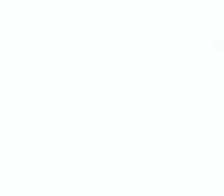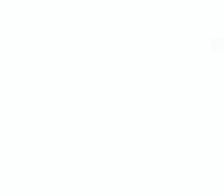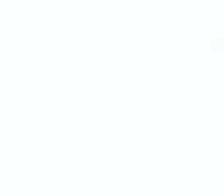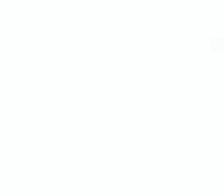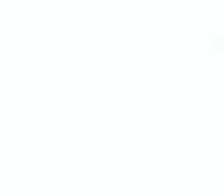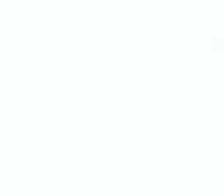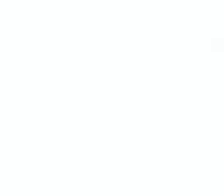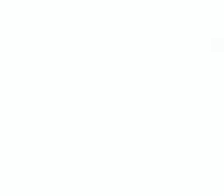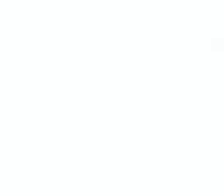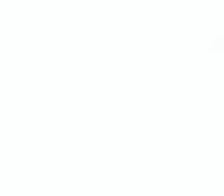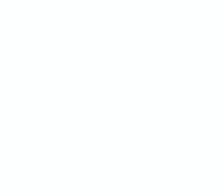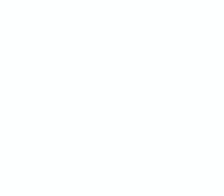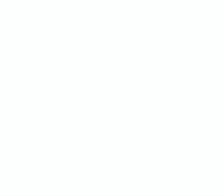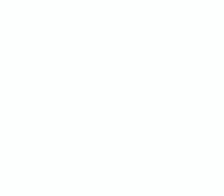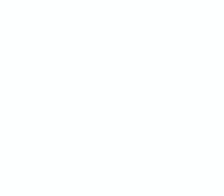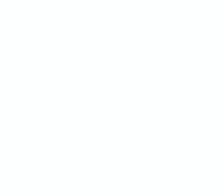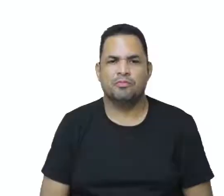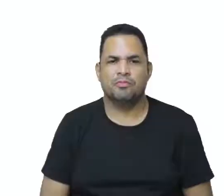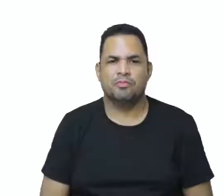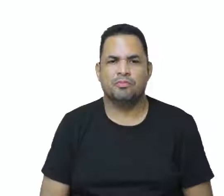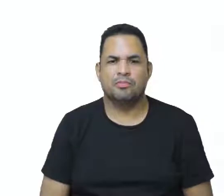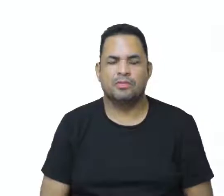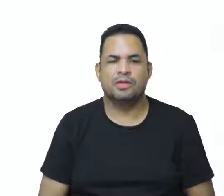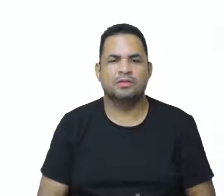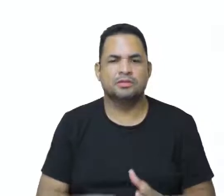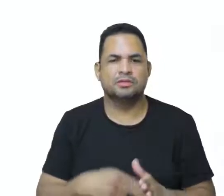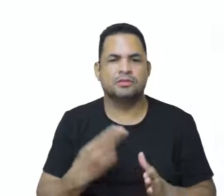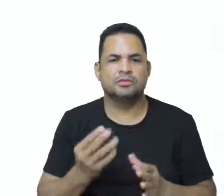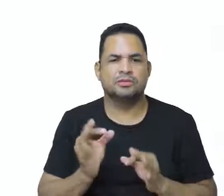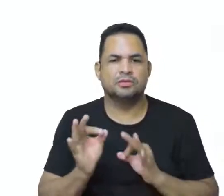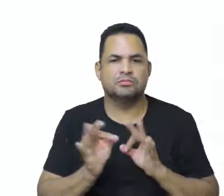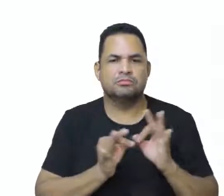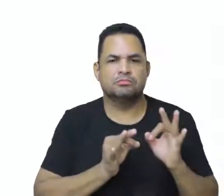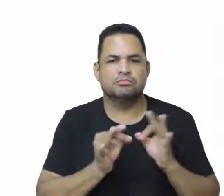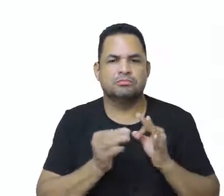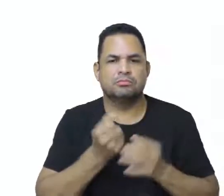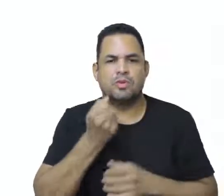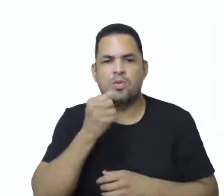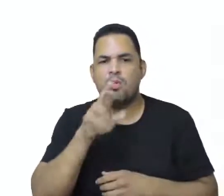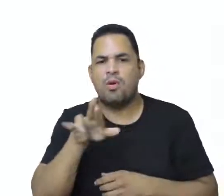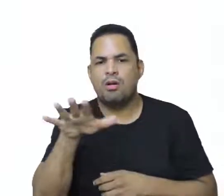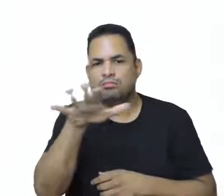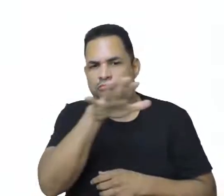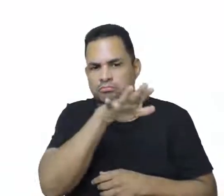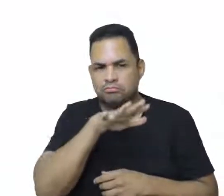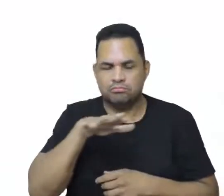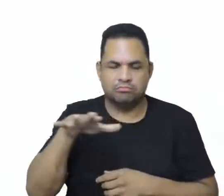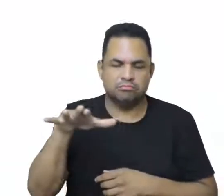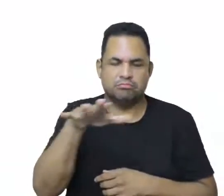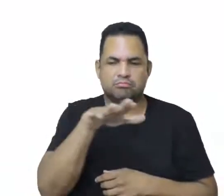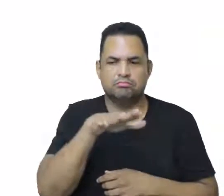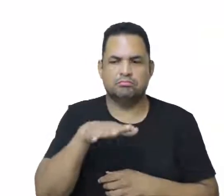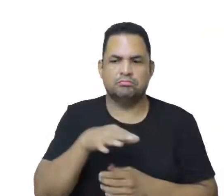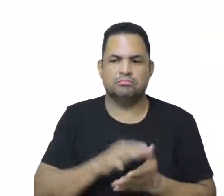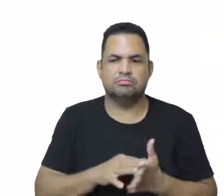Secundários, ó. Aqueles formados na atmosfera, vejam só o que são secundários agora, ó. Secundários.